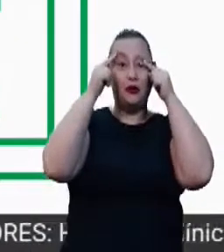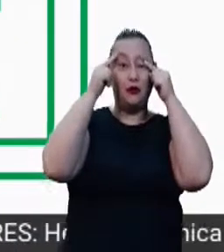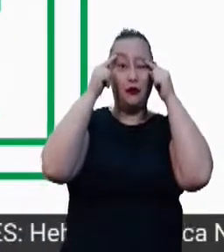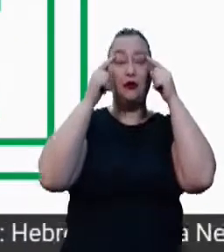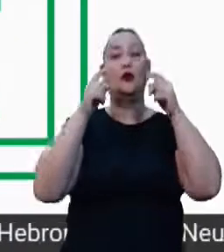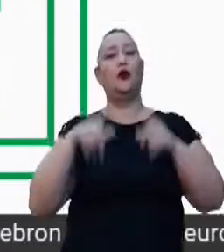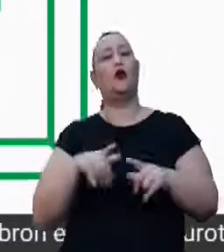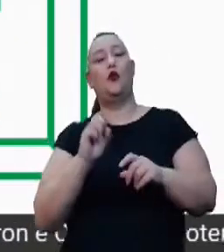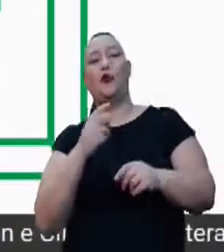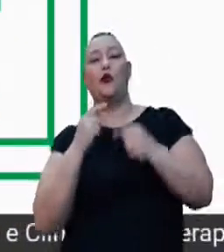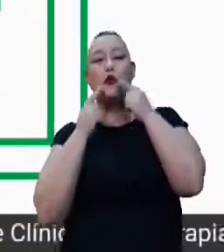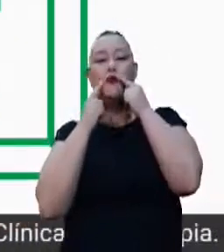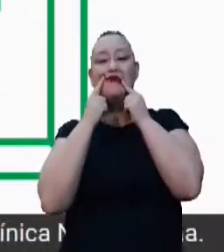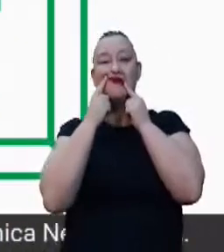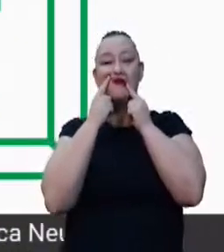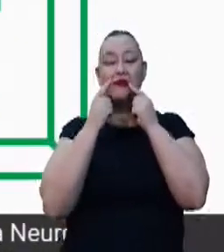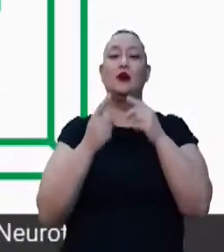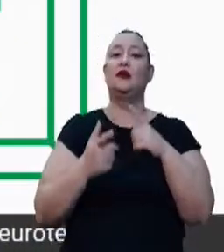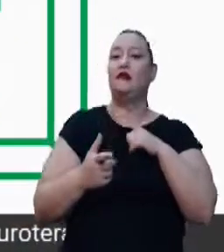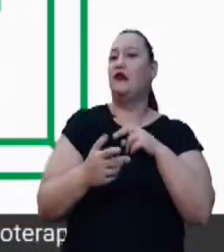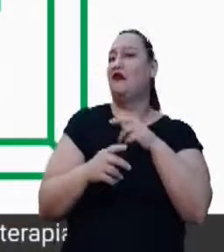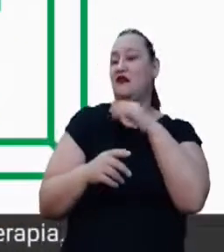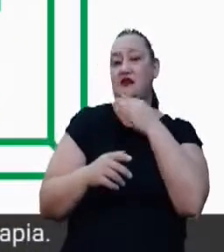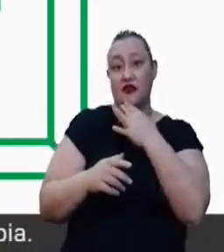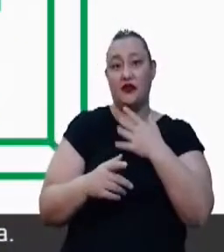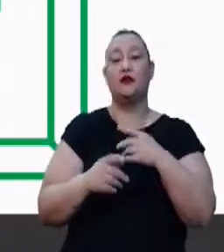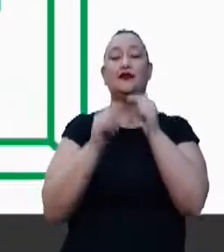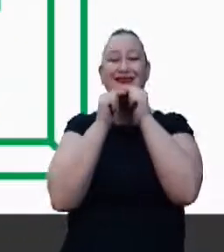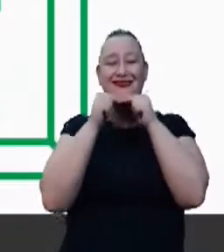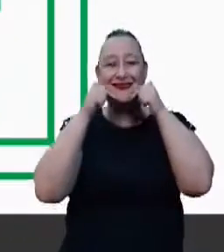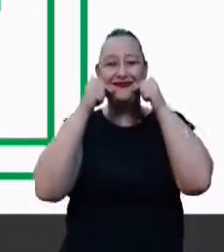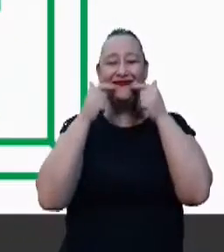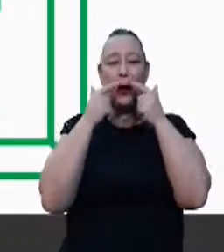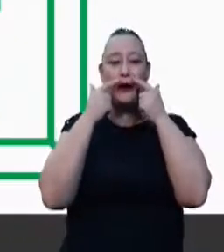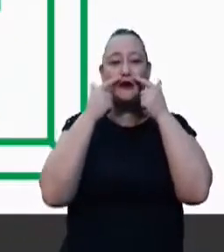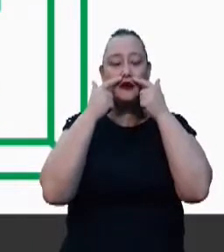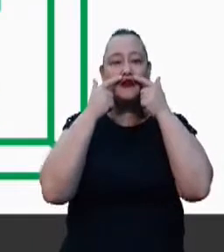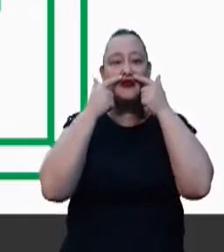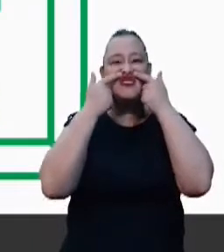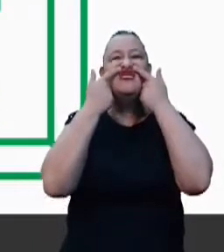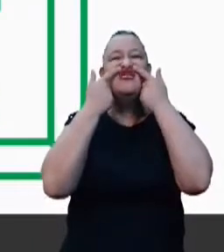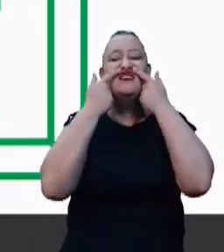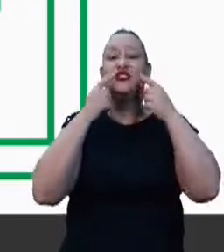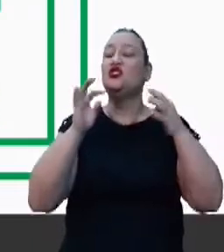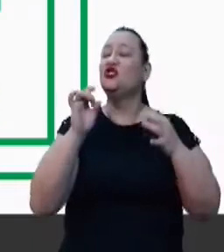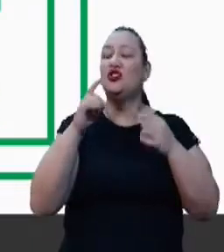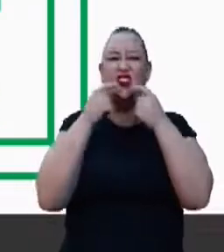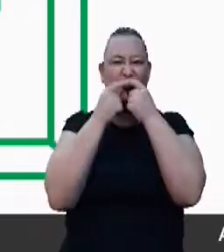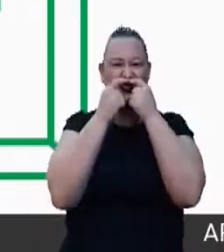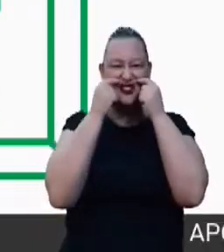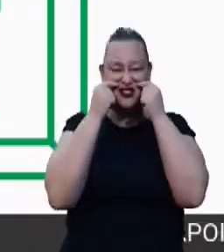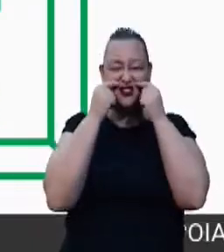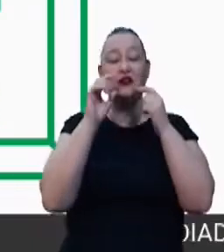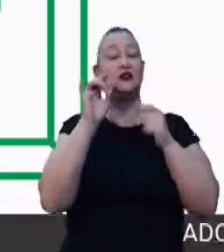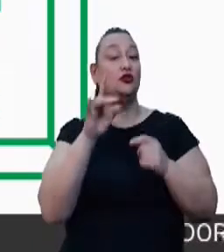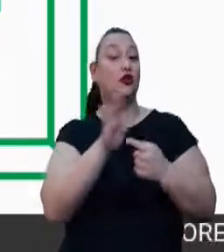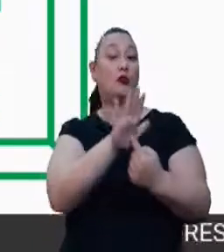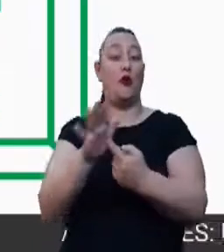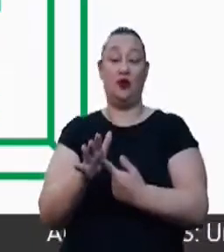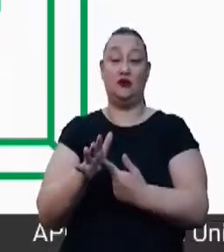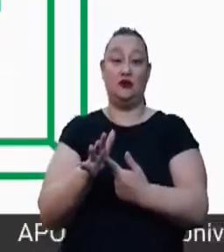ou do lábio. O sorriso gengival, que é aquela pessoa que sorri e aparece toda a gengiva em cima dos